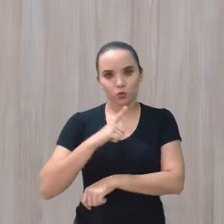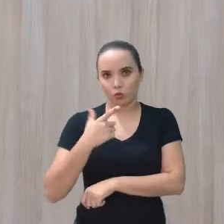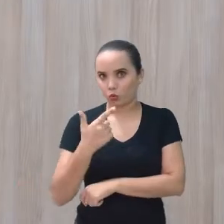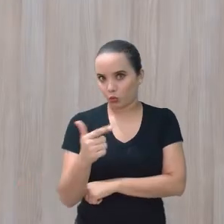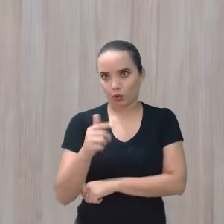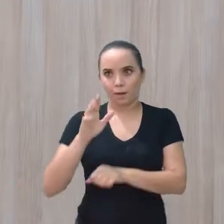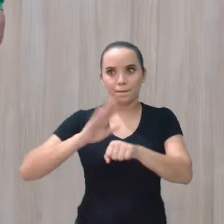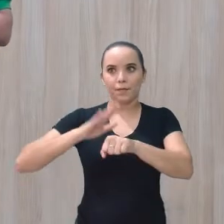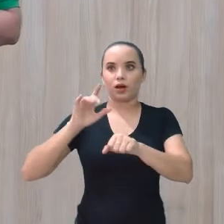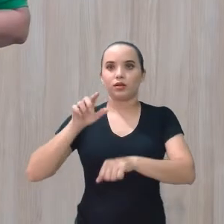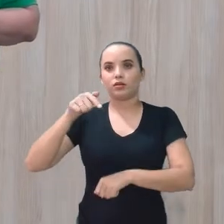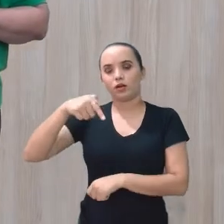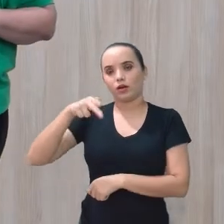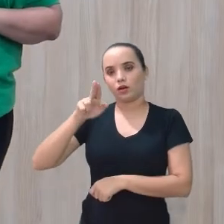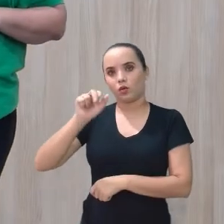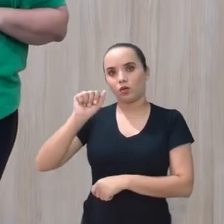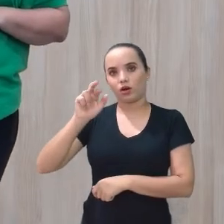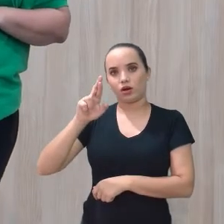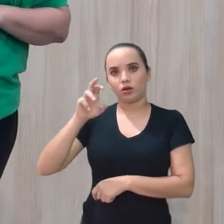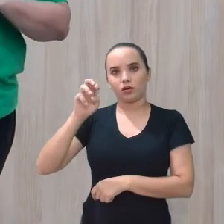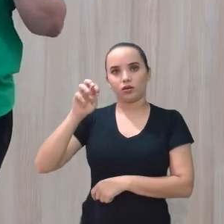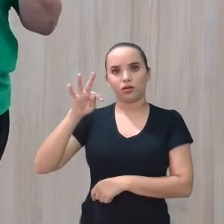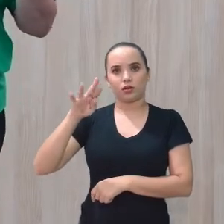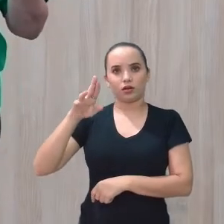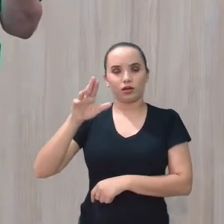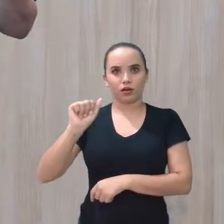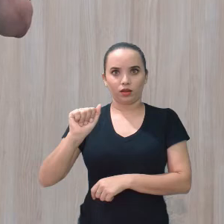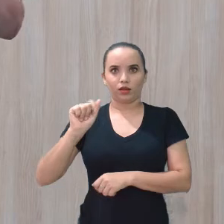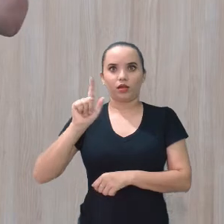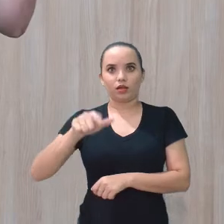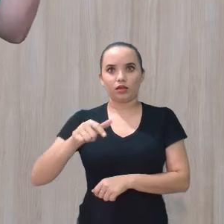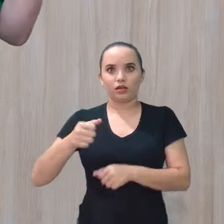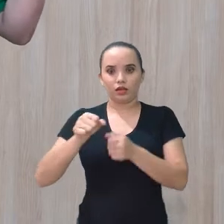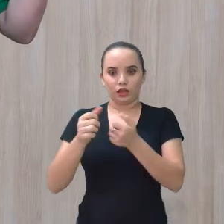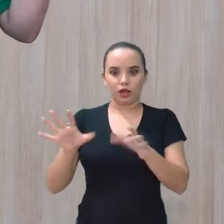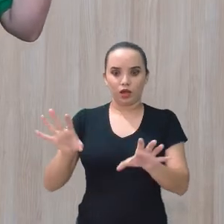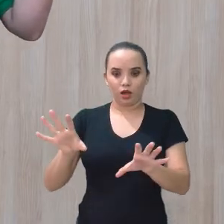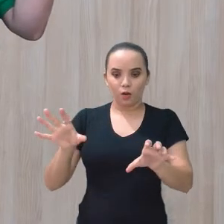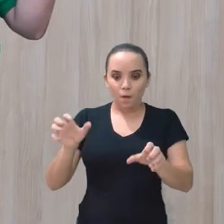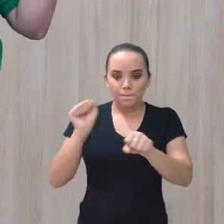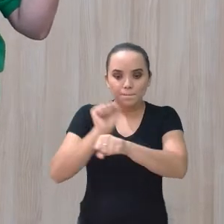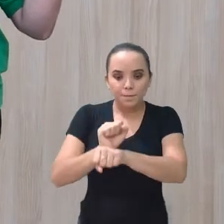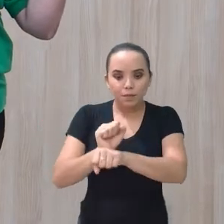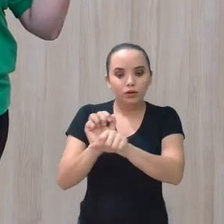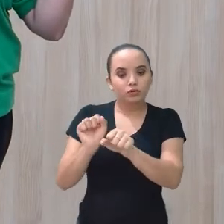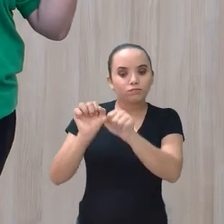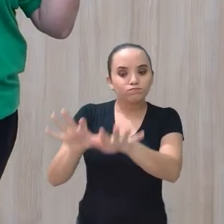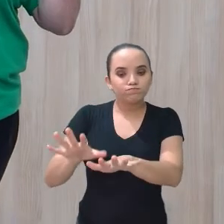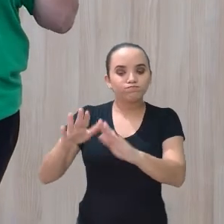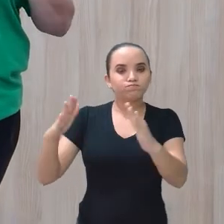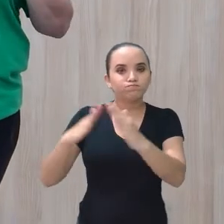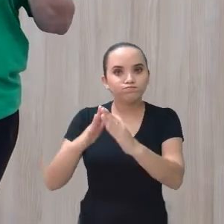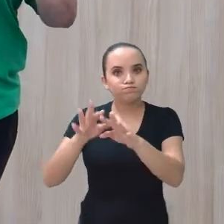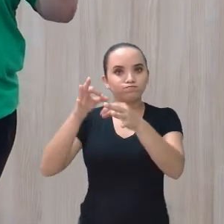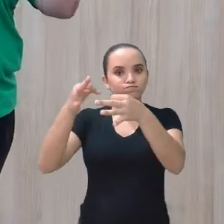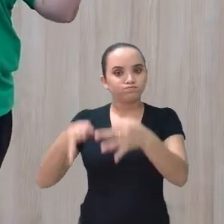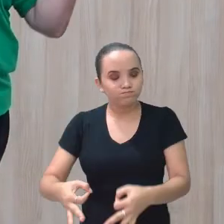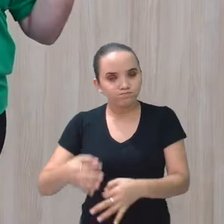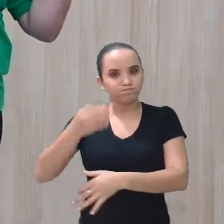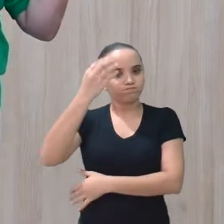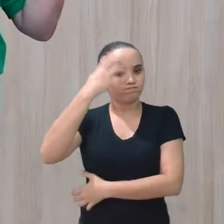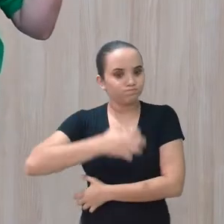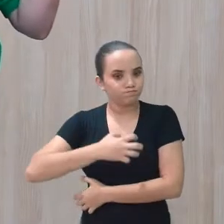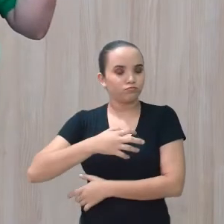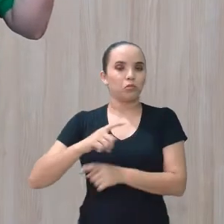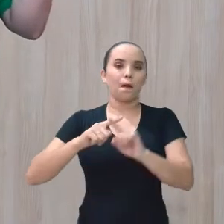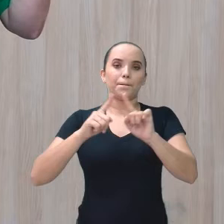mas já vivenciamos. Então, a vida, não é, que tínhamos antes. Quando?